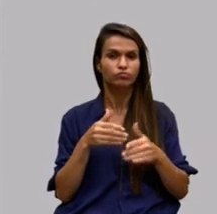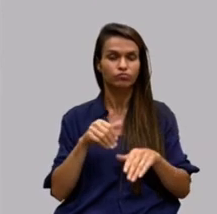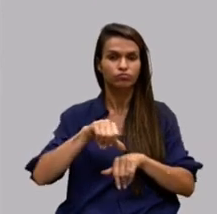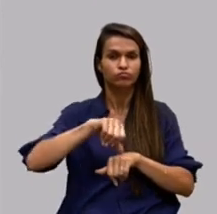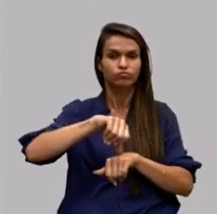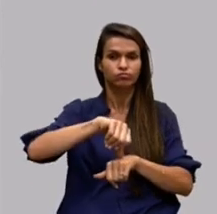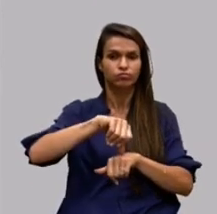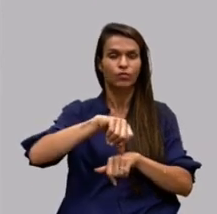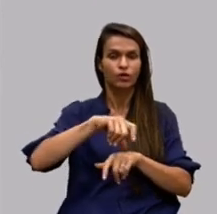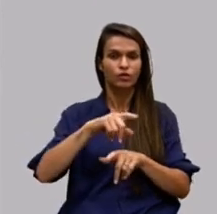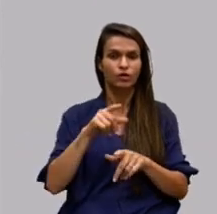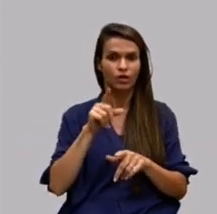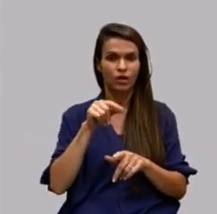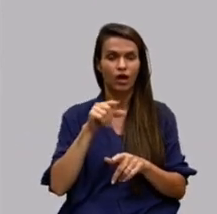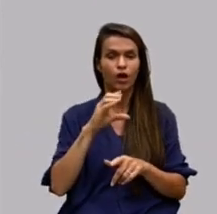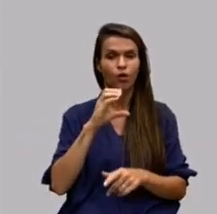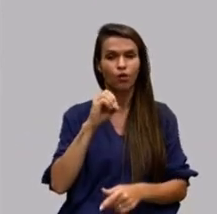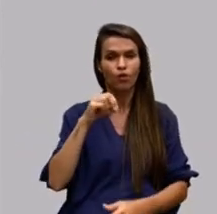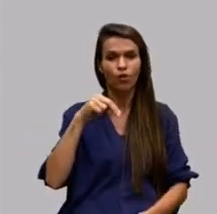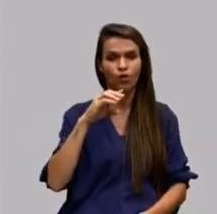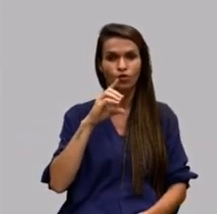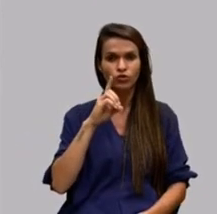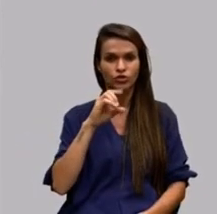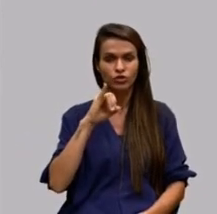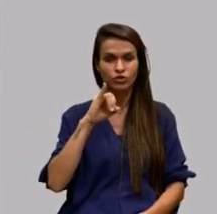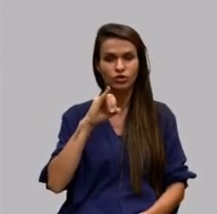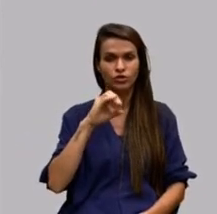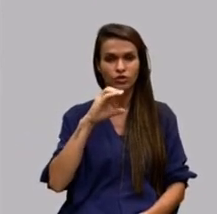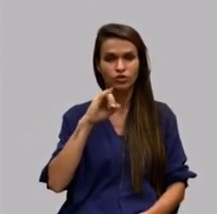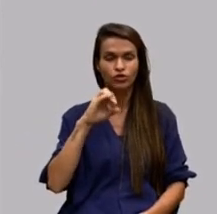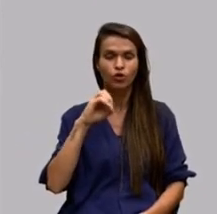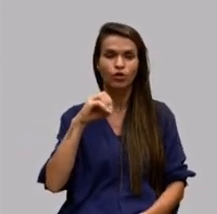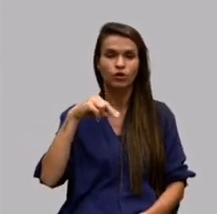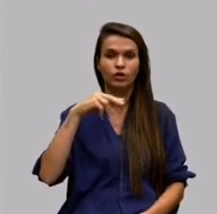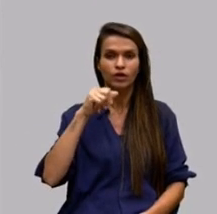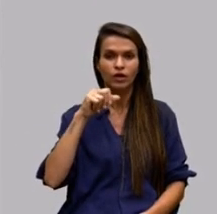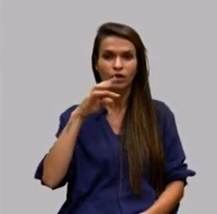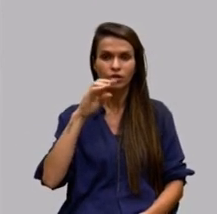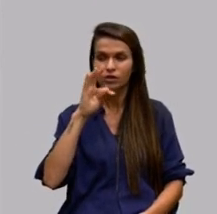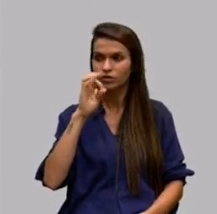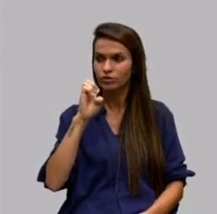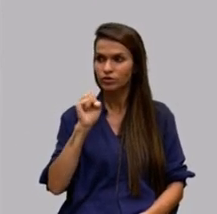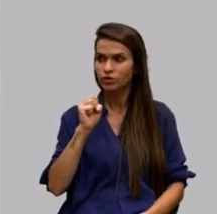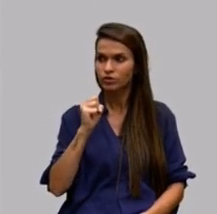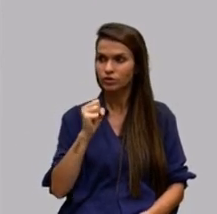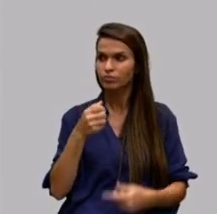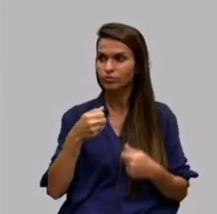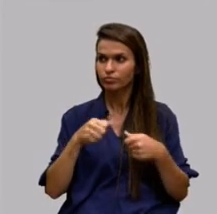de condicionantes. Seguindo, por favor. Mais